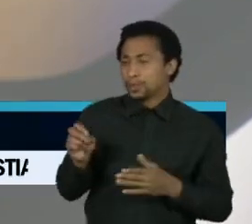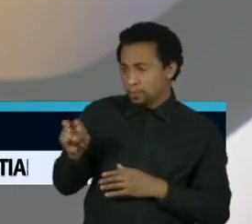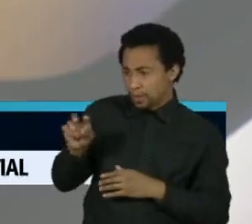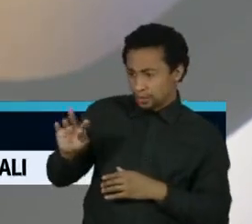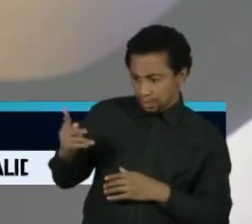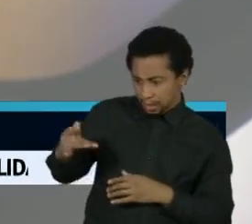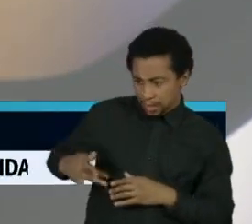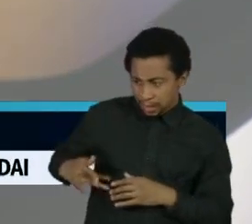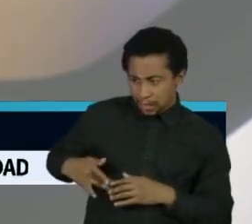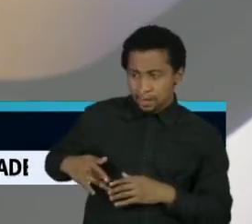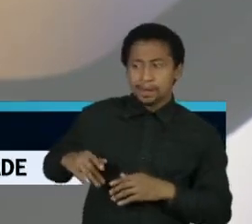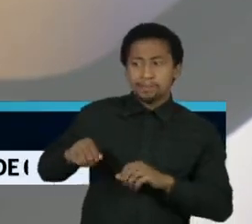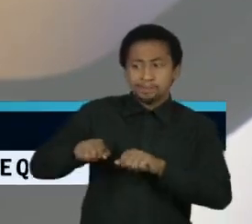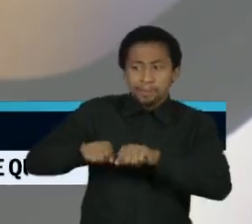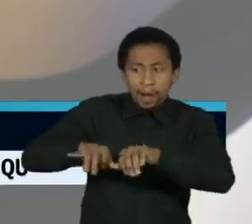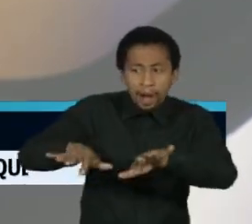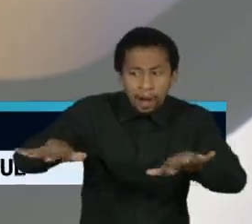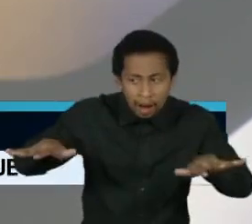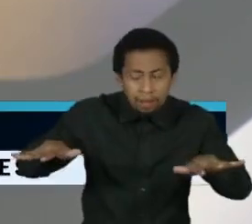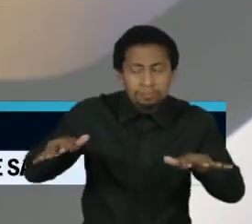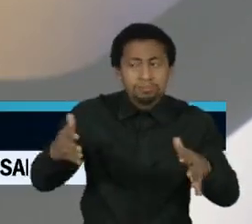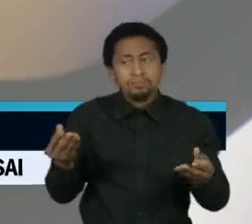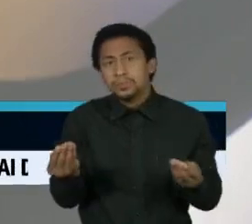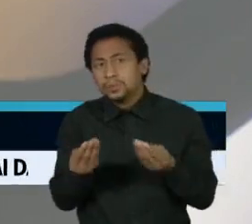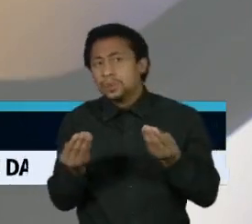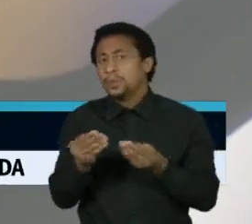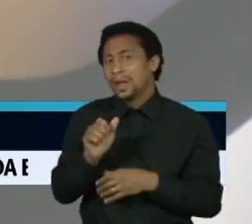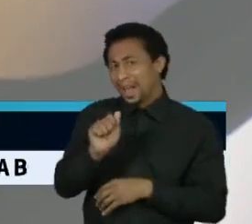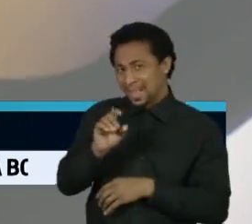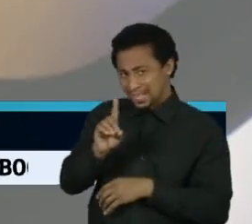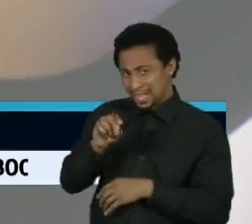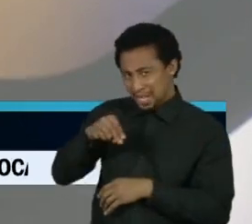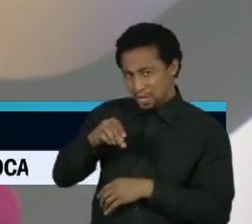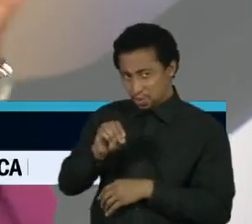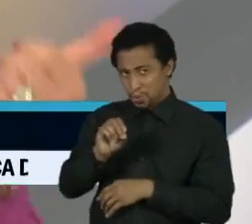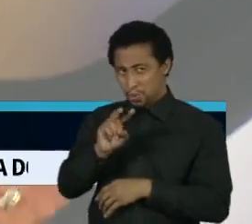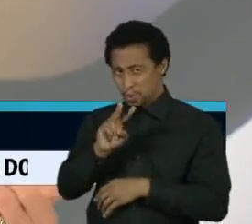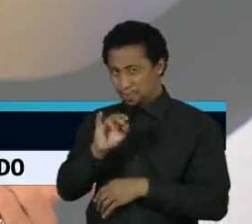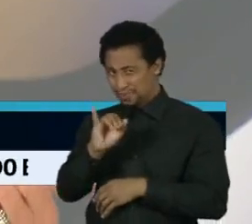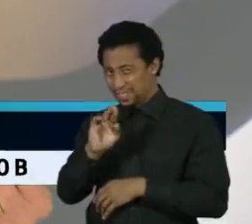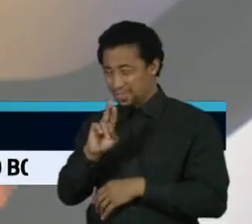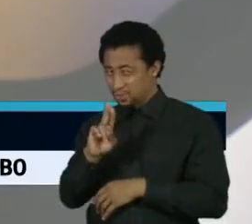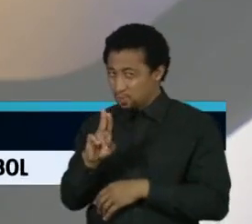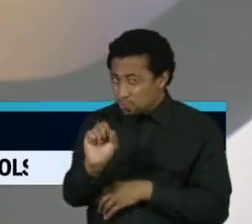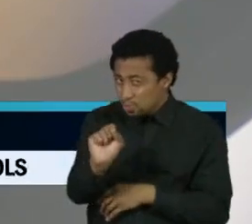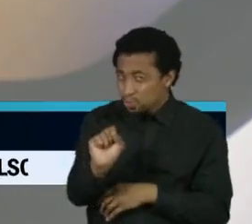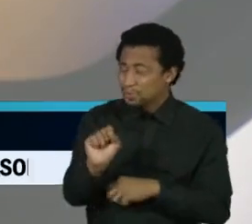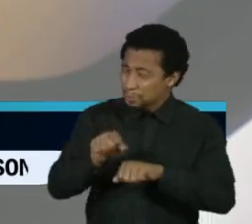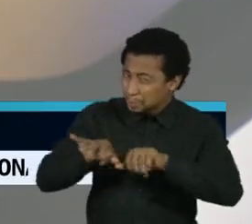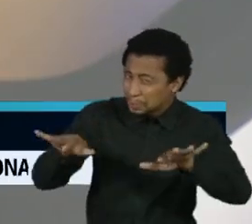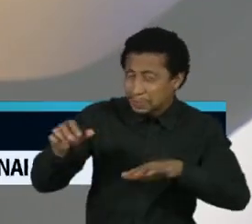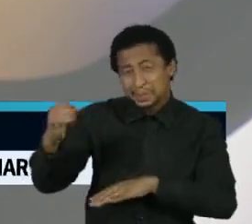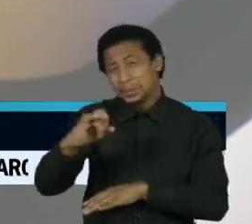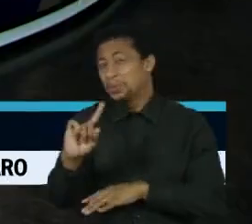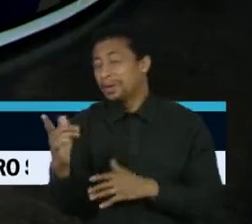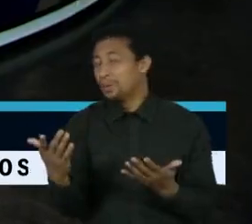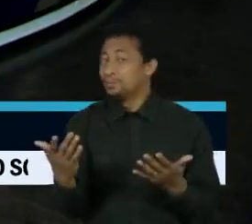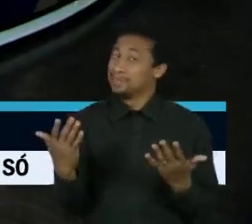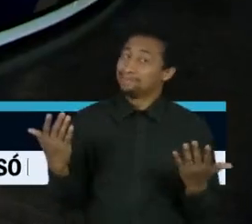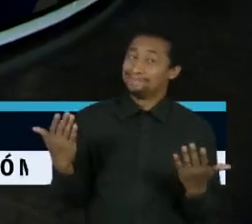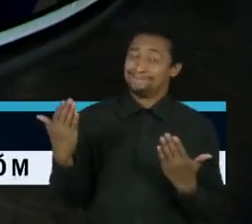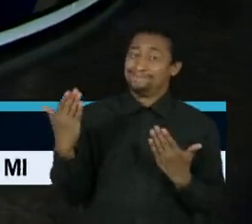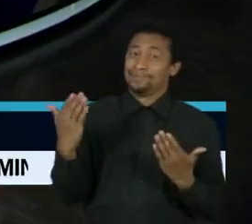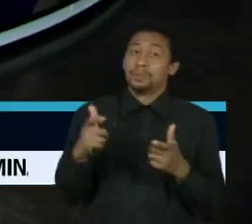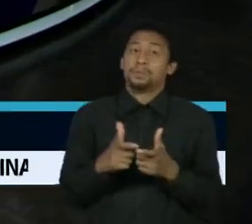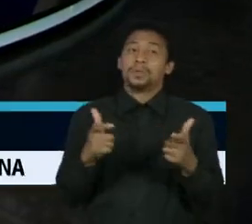com os casos é uma forte possibilidade Mas ainda não dá para descartar que seja só isso A maioria dos